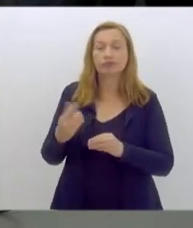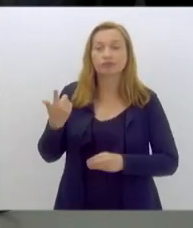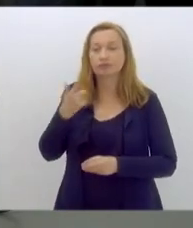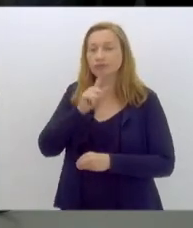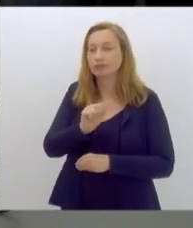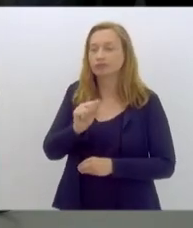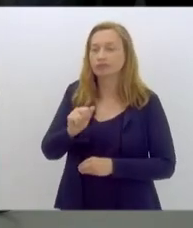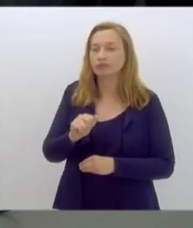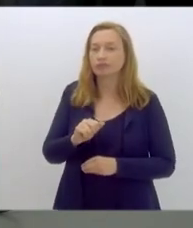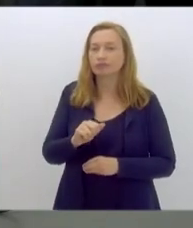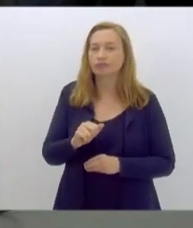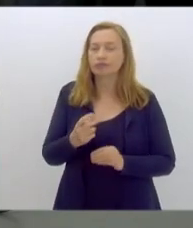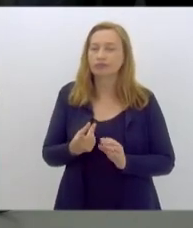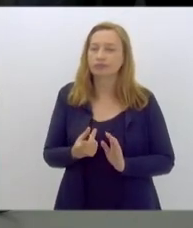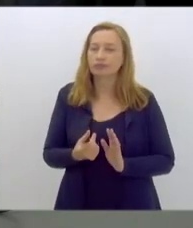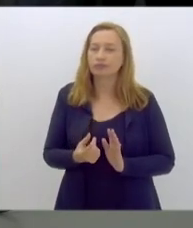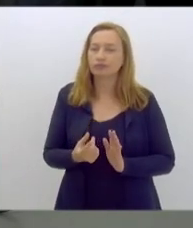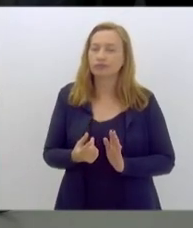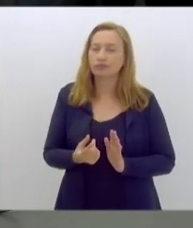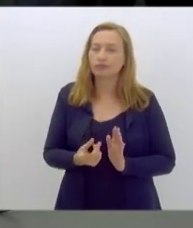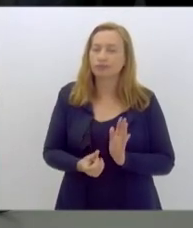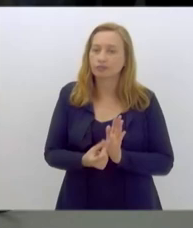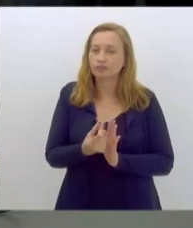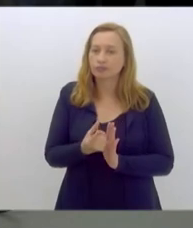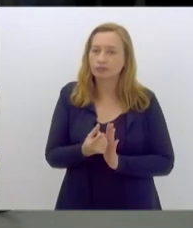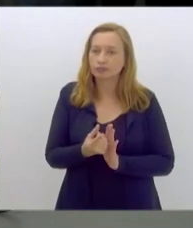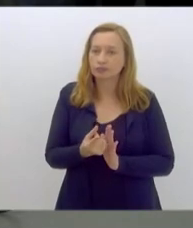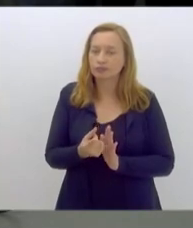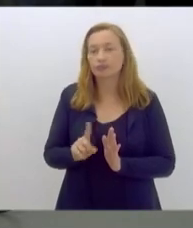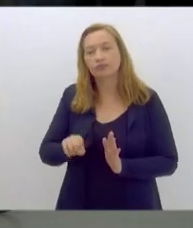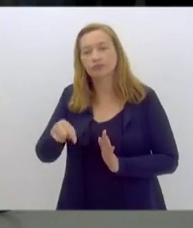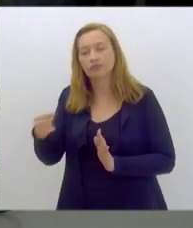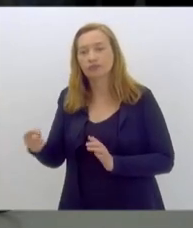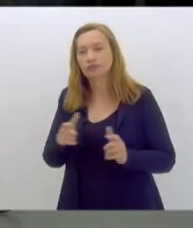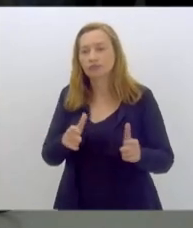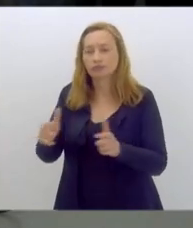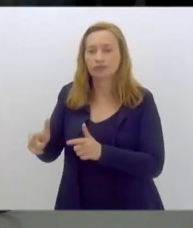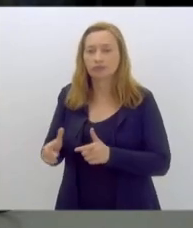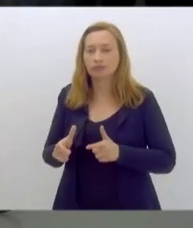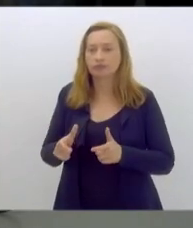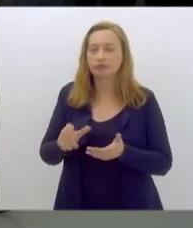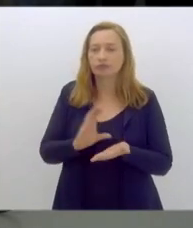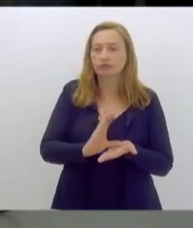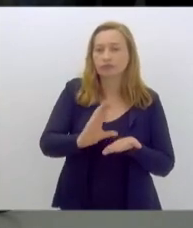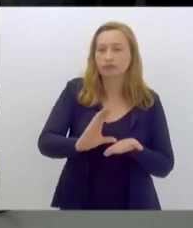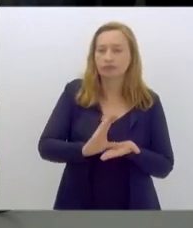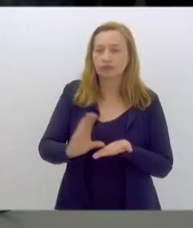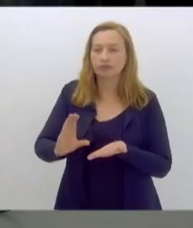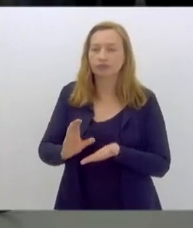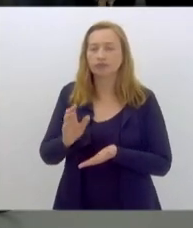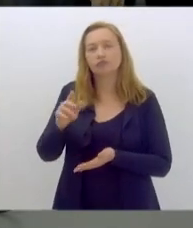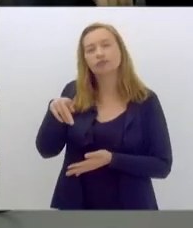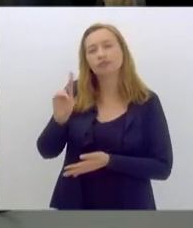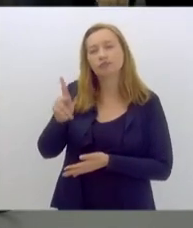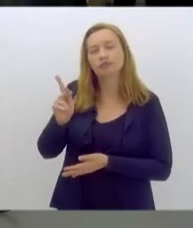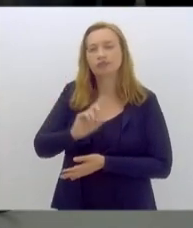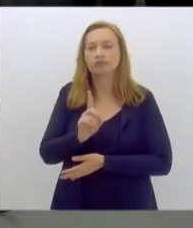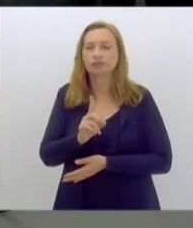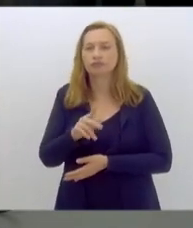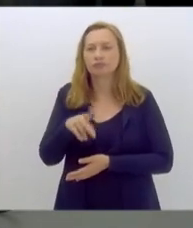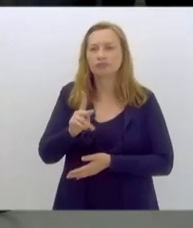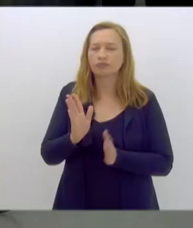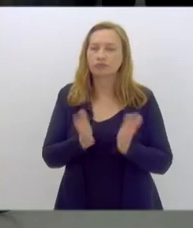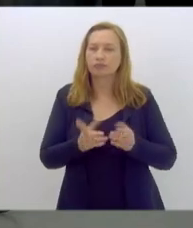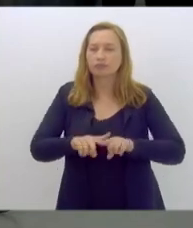elevar a receita No que diz respeito a outras fontes de recursos como os royalties não em relação ao Royal